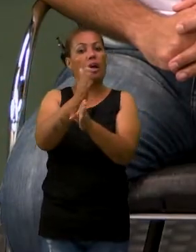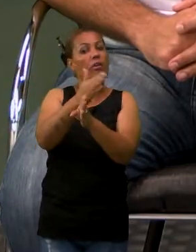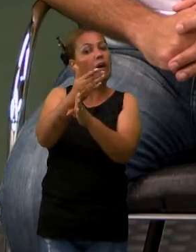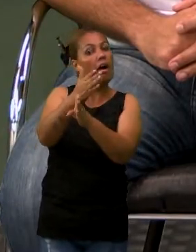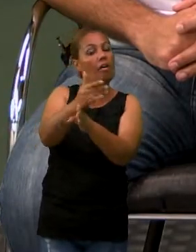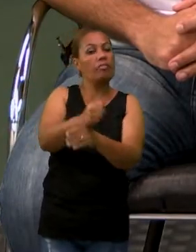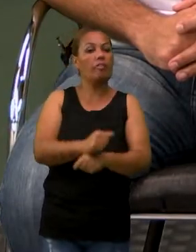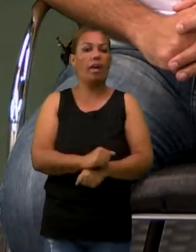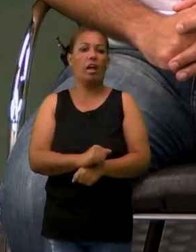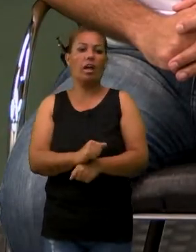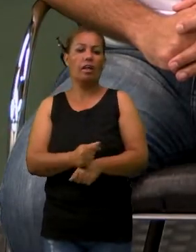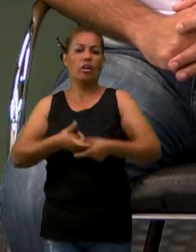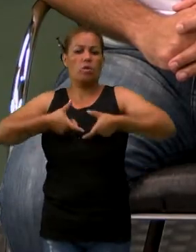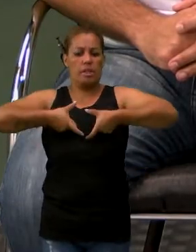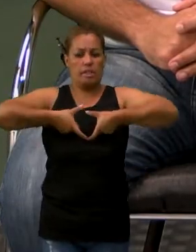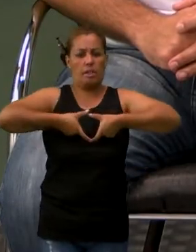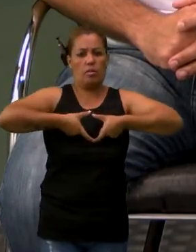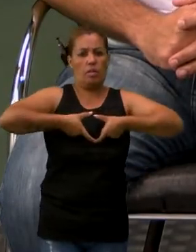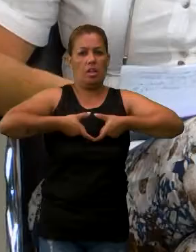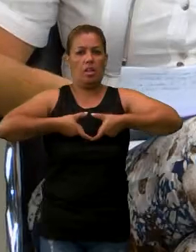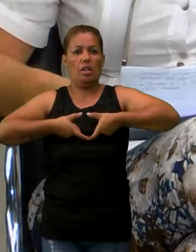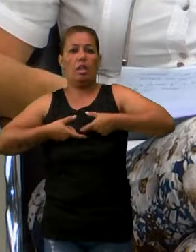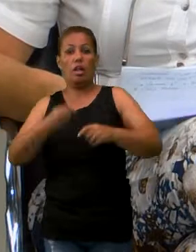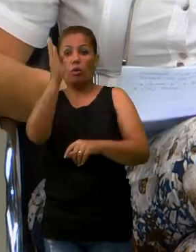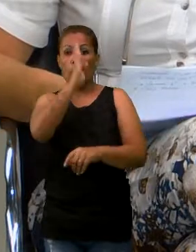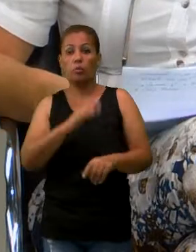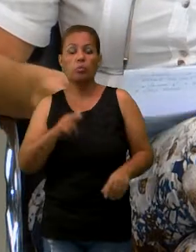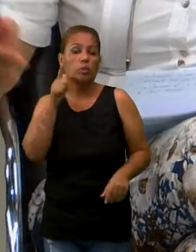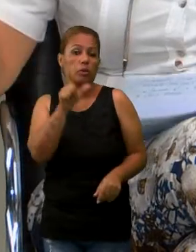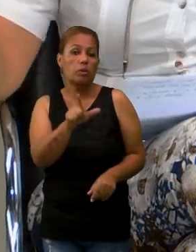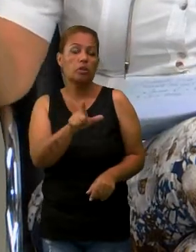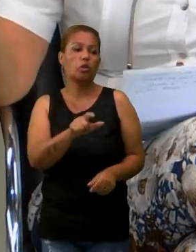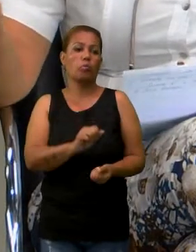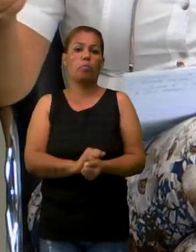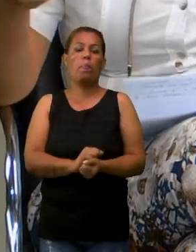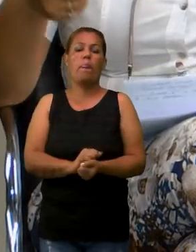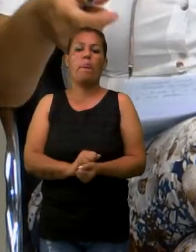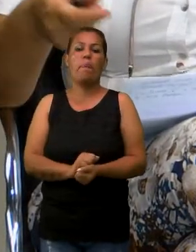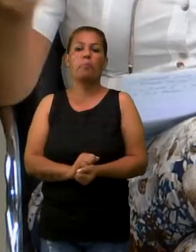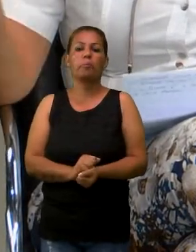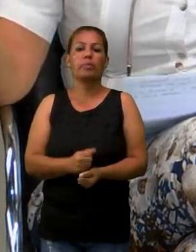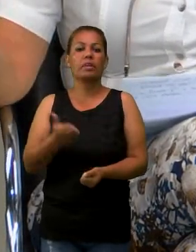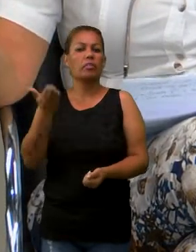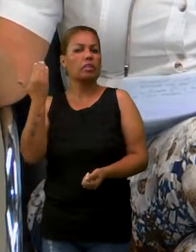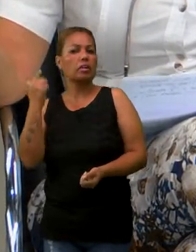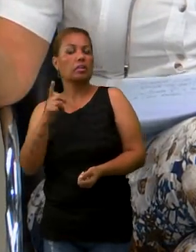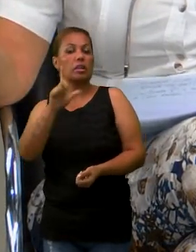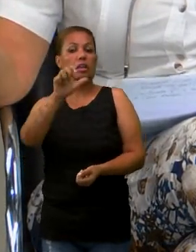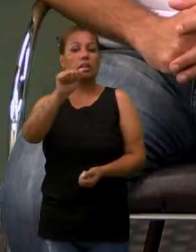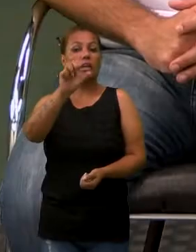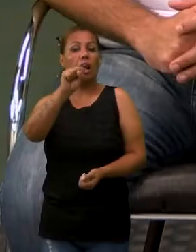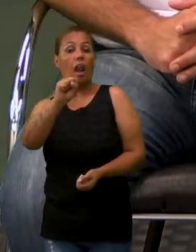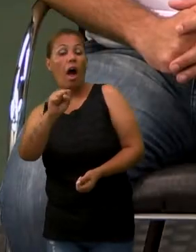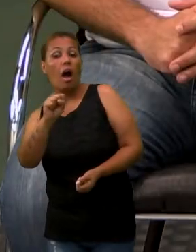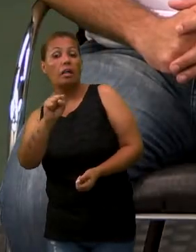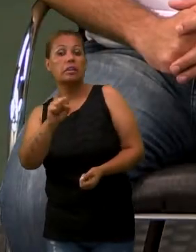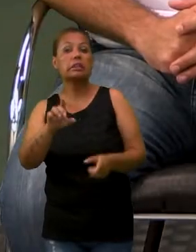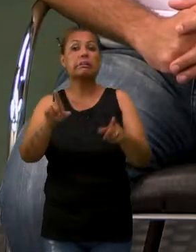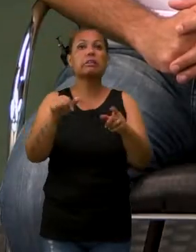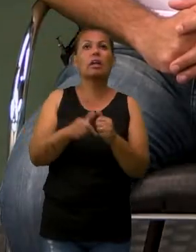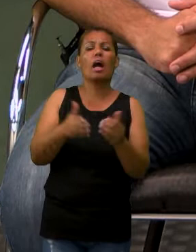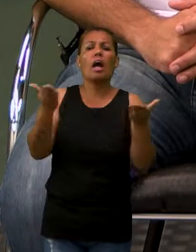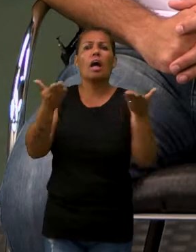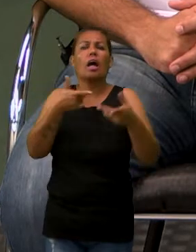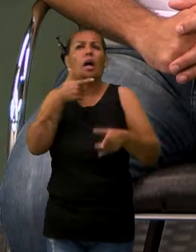mais medalha olímpica trouxe o brasil é mesmo e você está dizendo que na guerra acabou de ganhar o